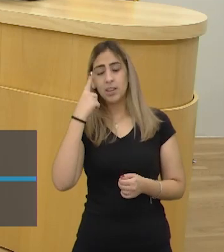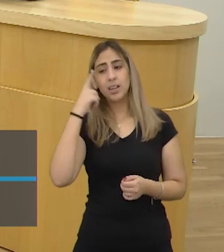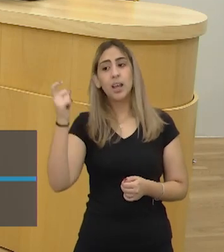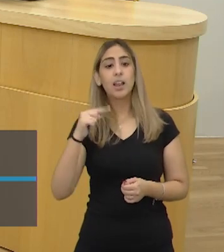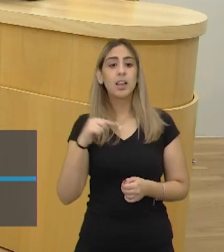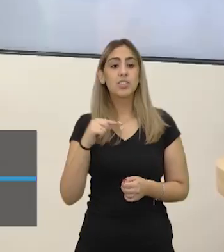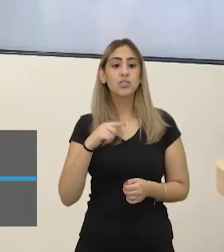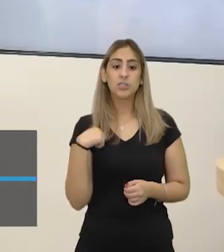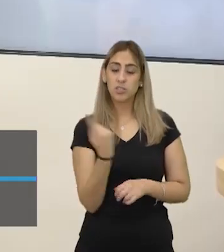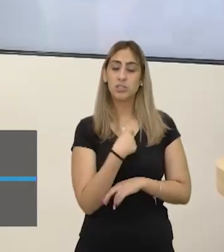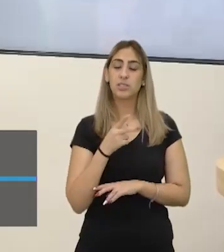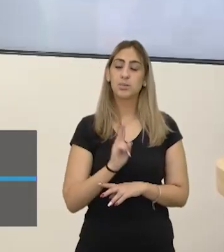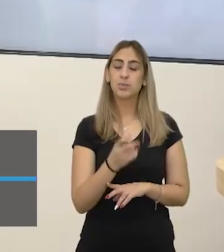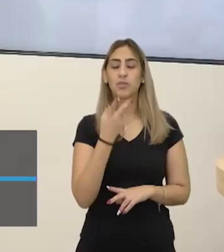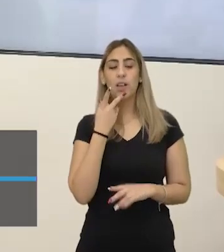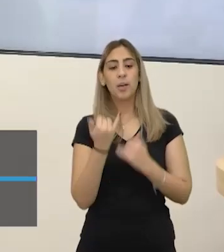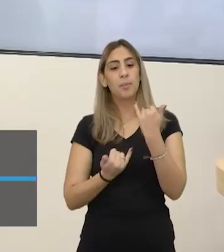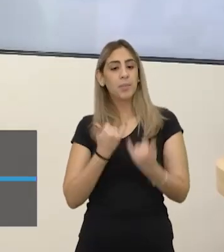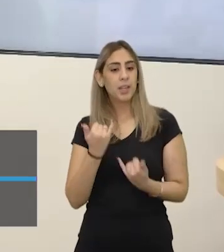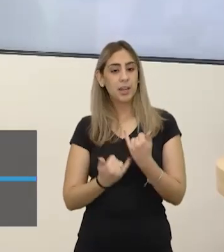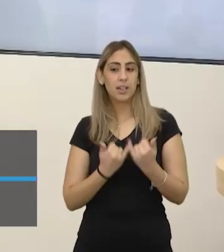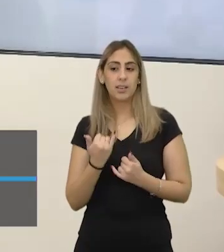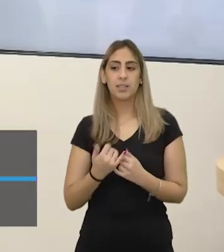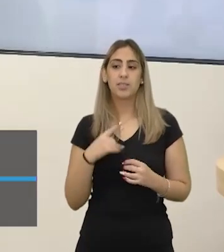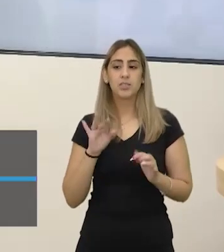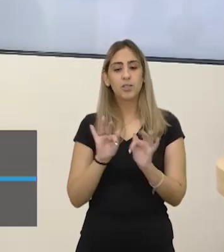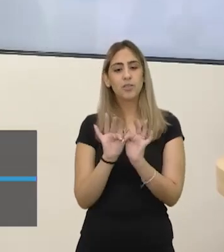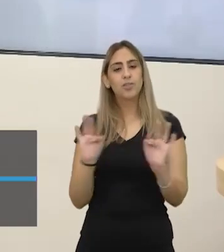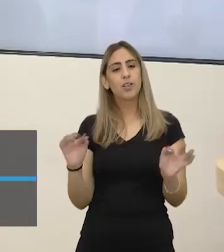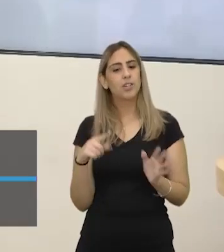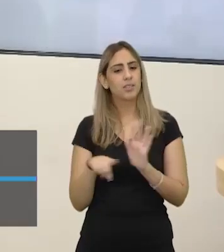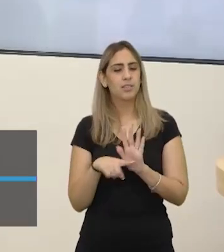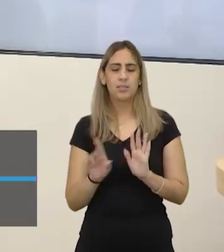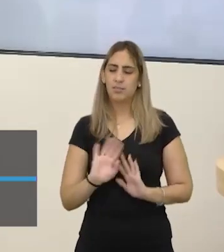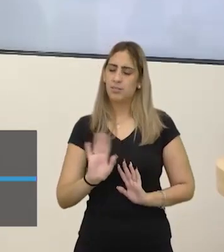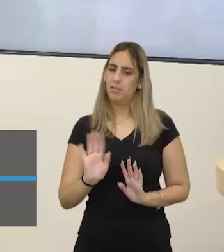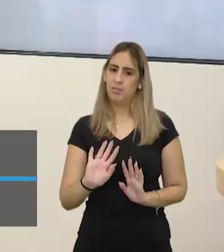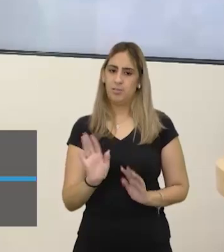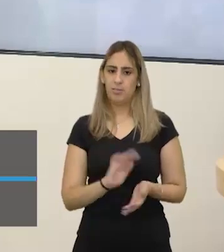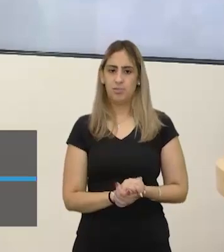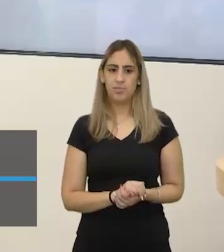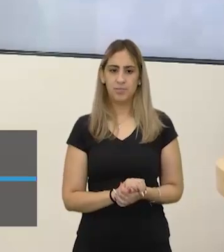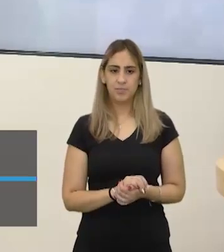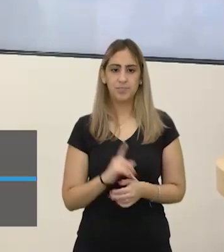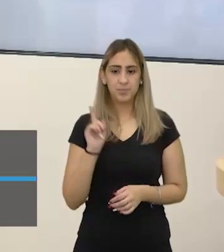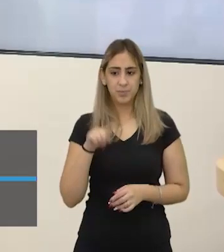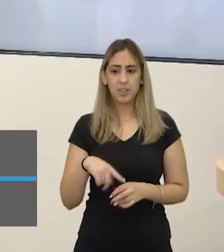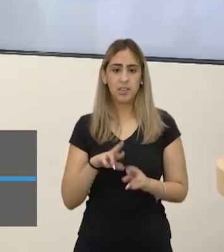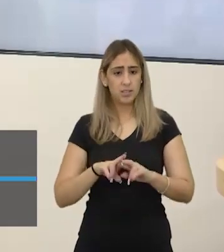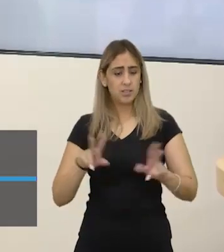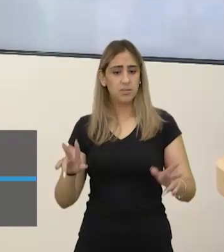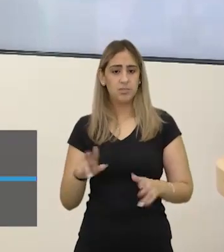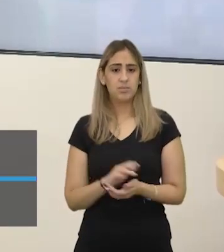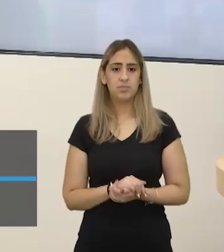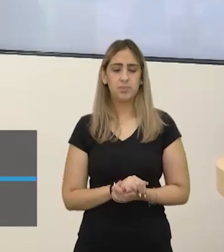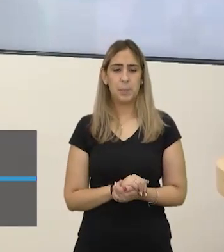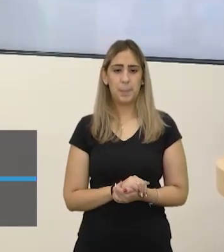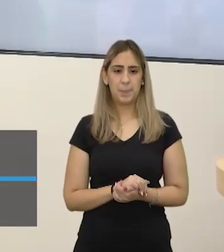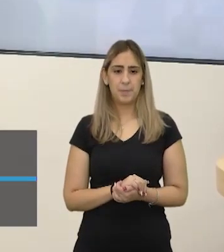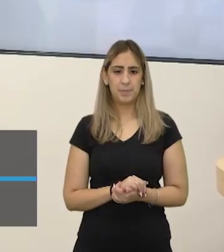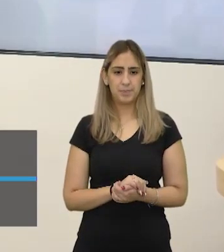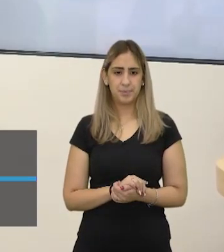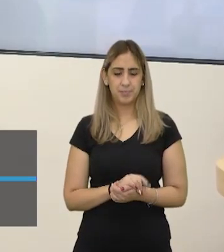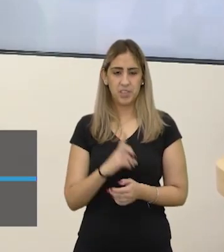tá? A gente sempre brinca com essa ideia negativa, mas o mas, ele é oposição. Então, oposição é a diversidade. A diversidade pode